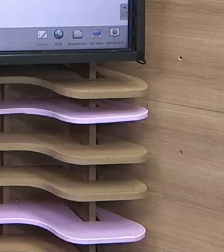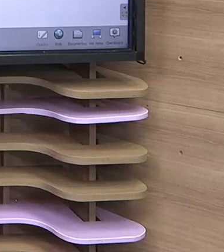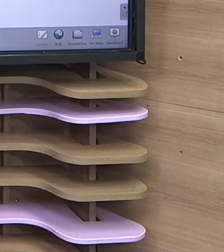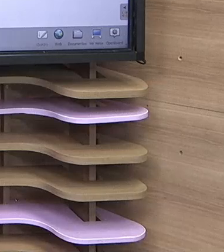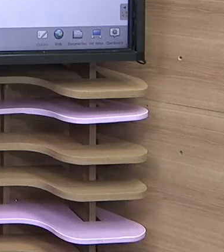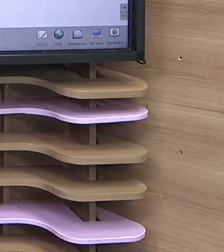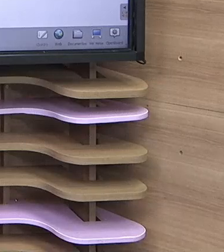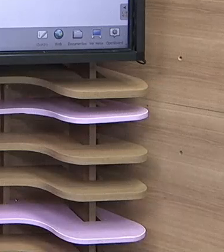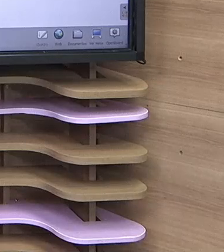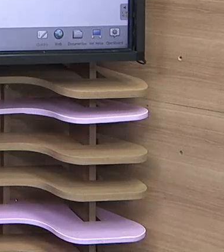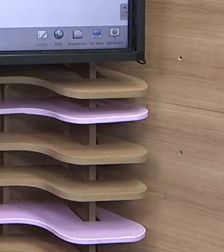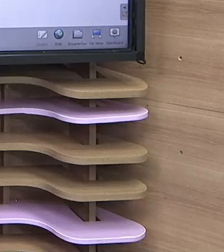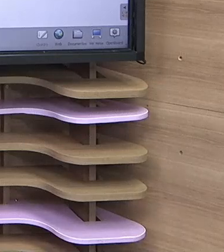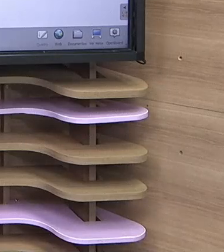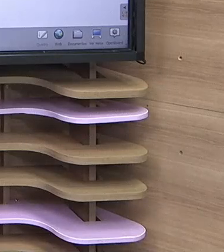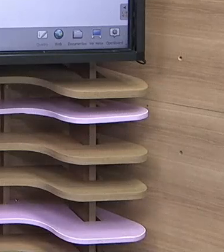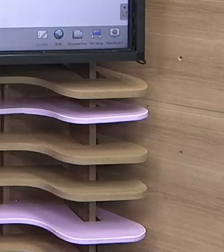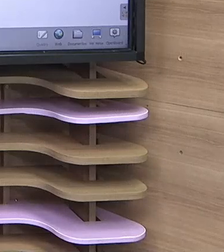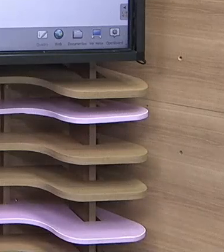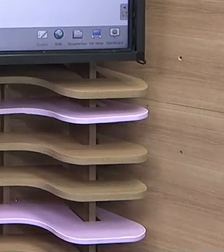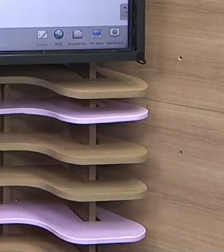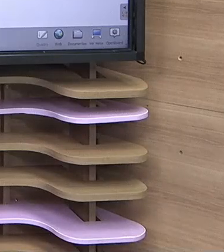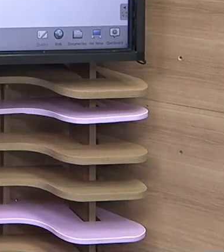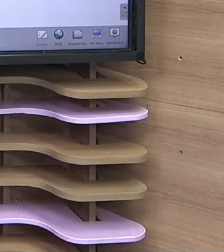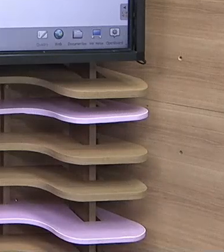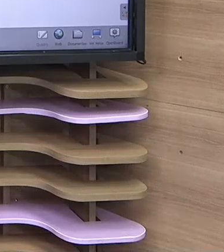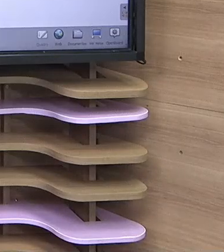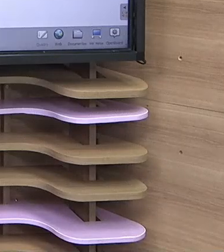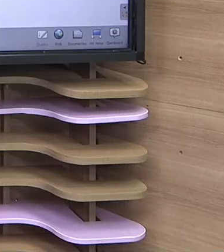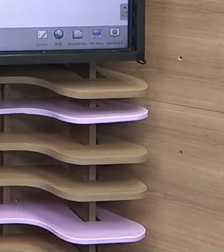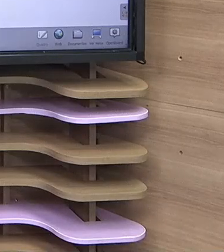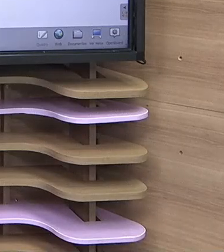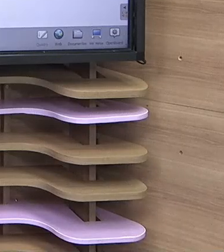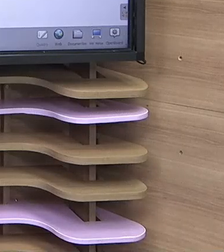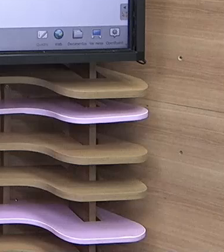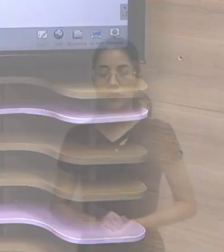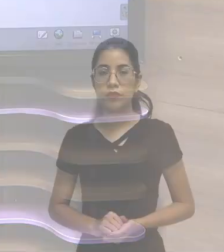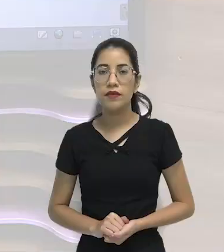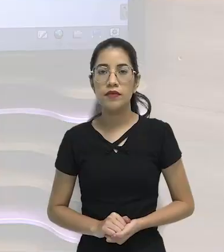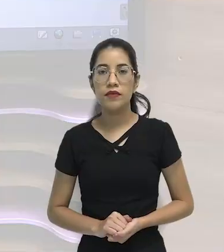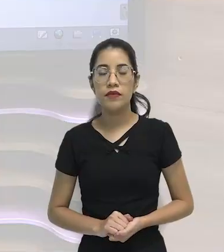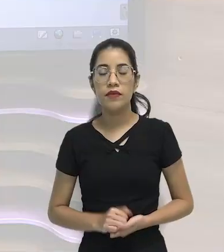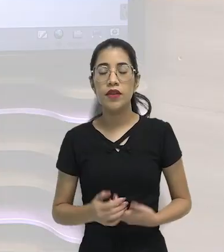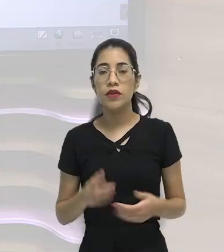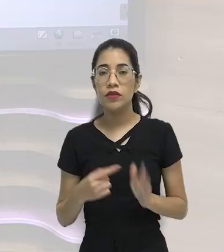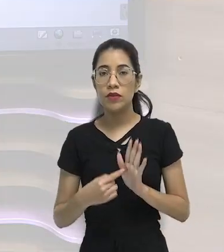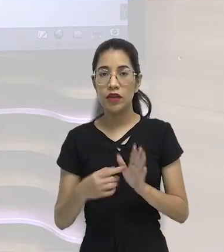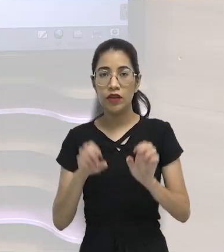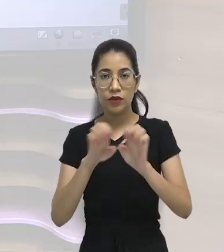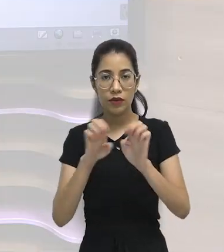gente calcula, para vocês, claro, sempre aprender algo mais, tá bom? Então vamos dar a resposta aqui para a gente